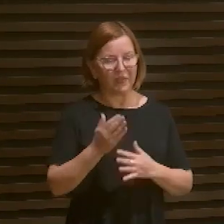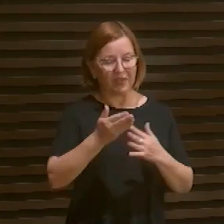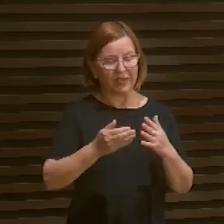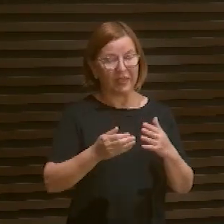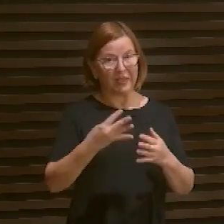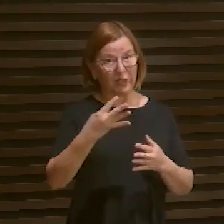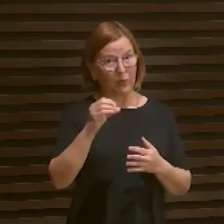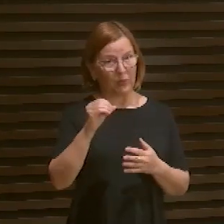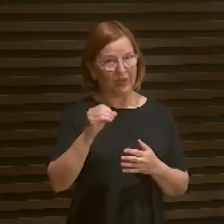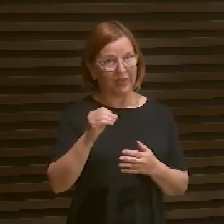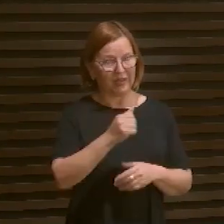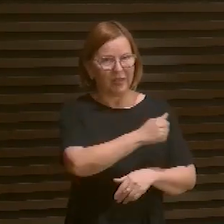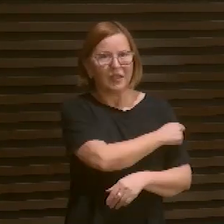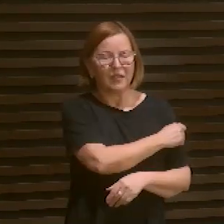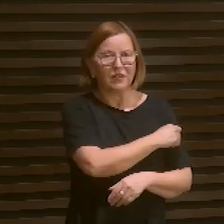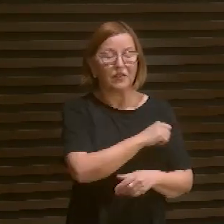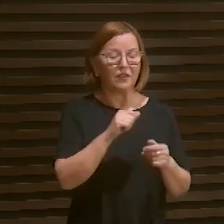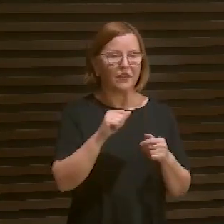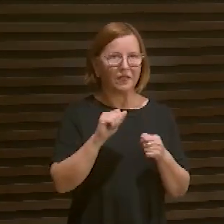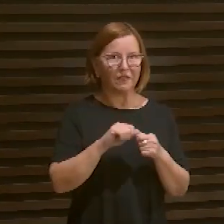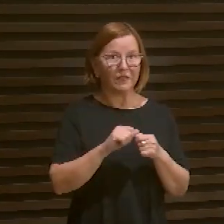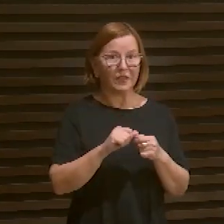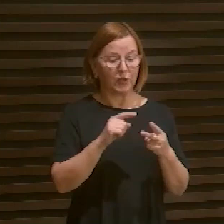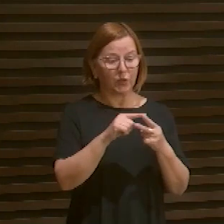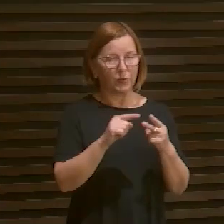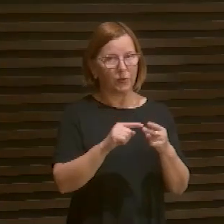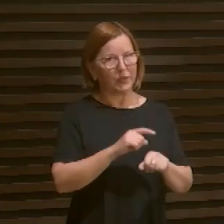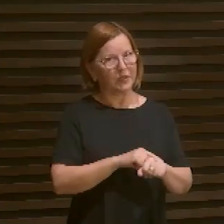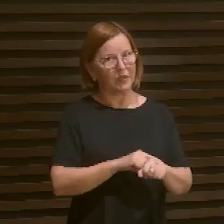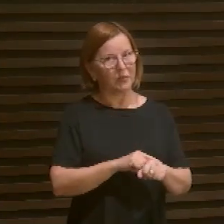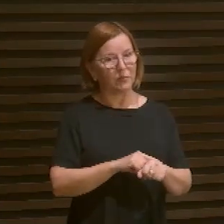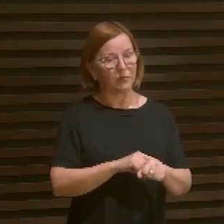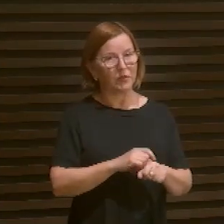classe, fizeram em 2 tempos e quantos fizeram em 4 tempos?